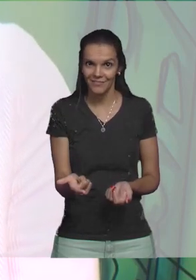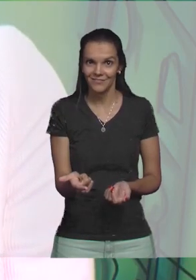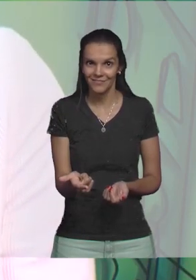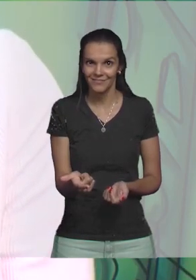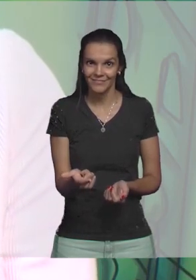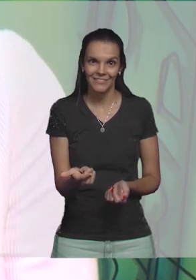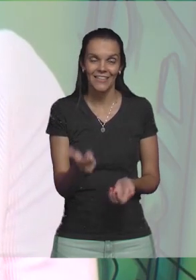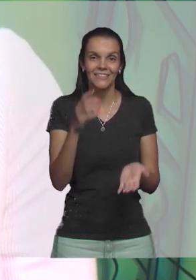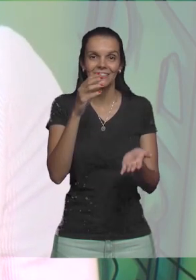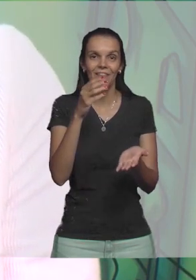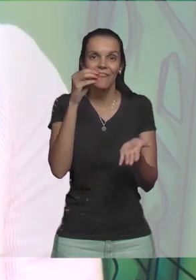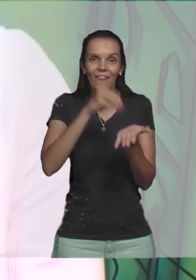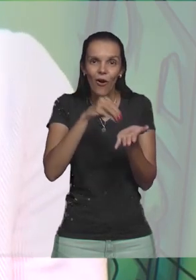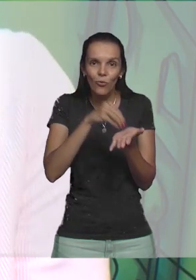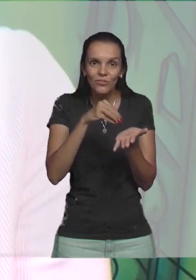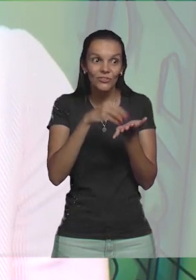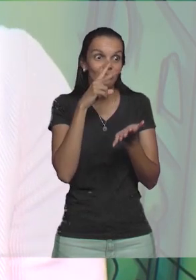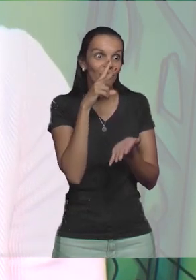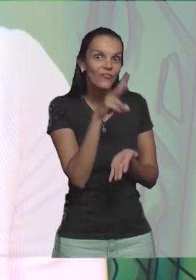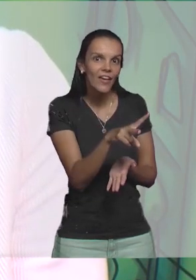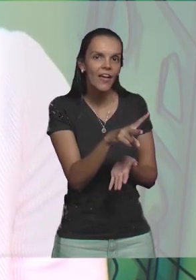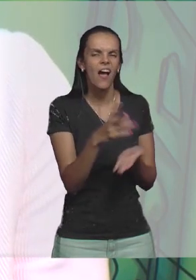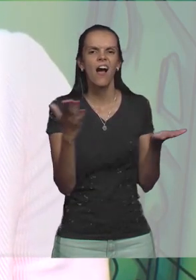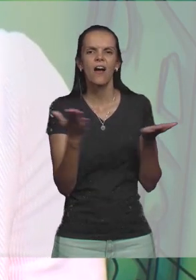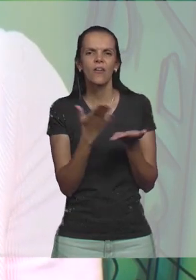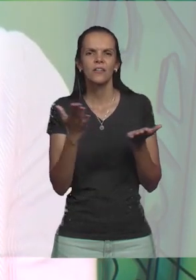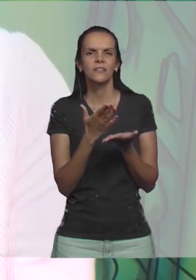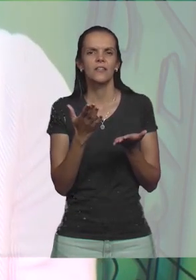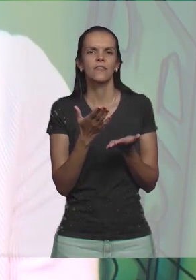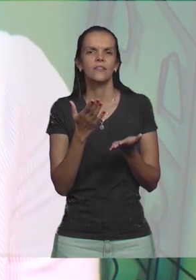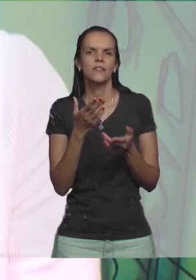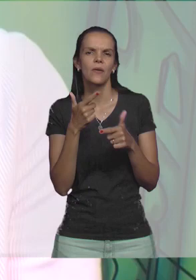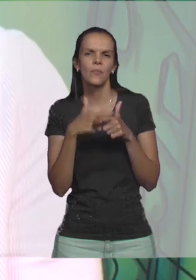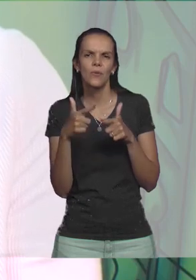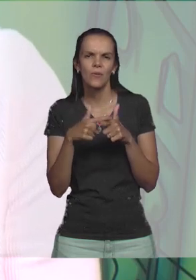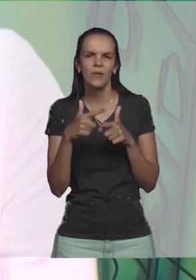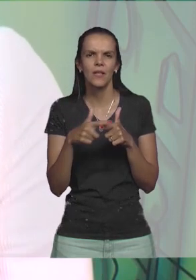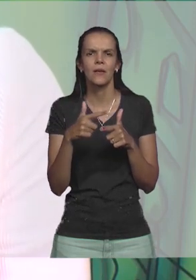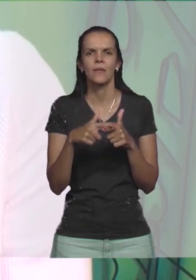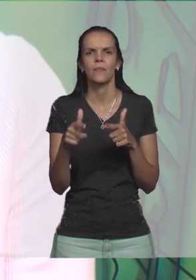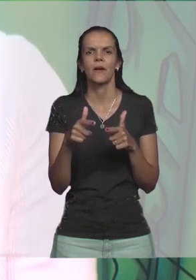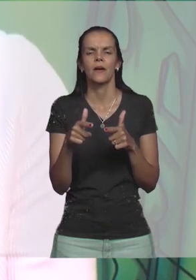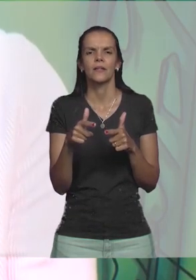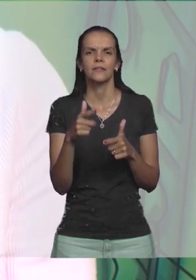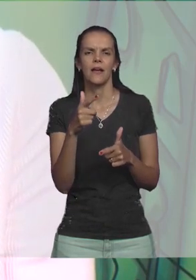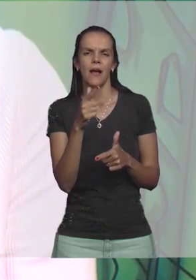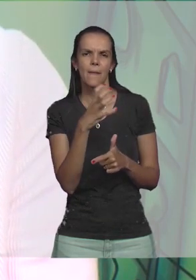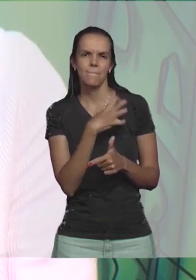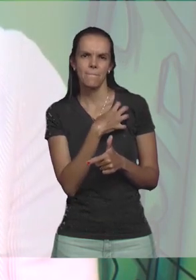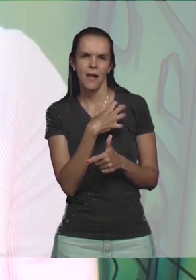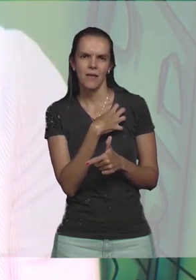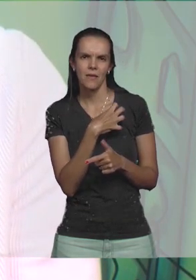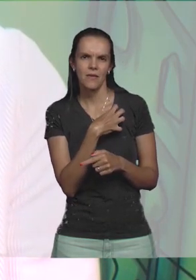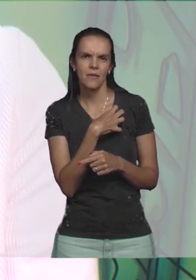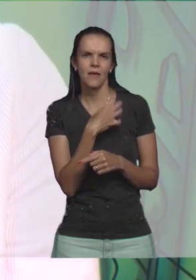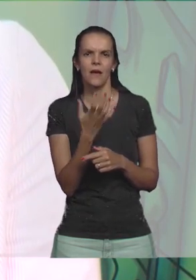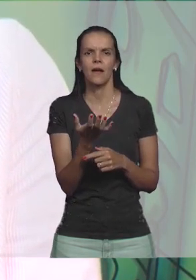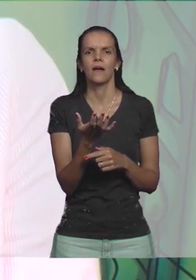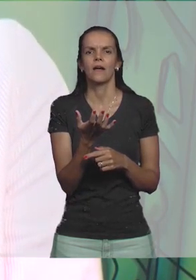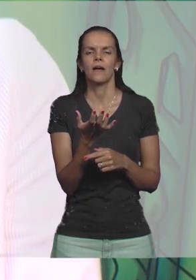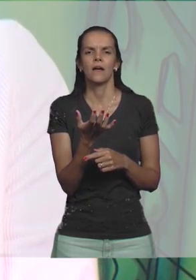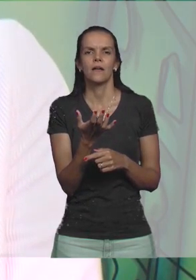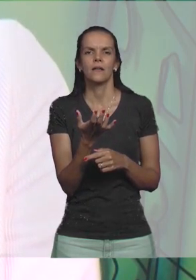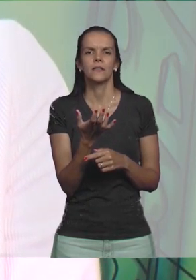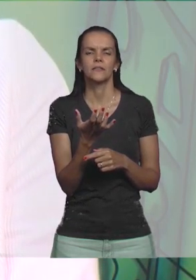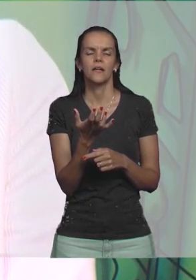que a gente fala de invisibilidade. Agora há pouco teve toda aquela polêmica da novela da Globo que se passa na Bahia, mas que não tem um elenco negro.